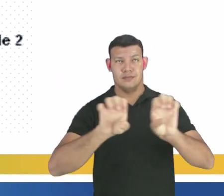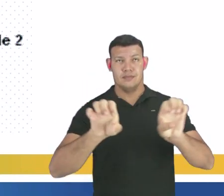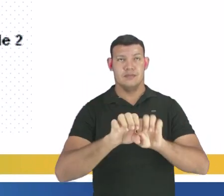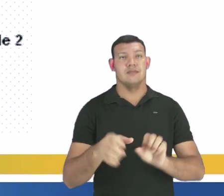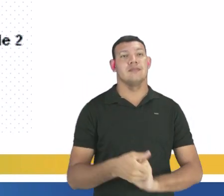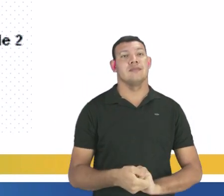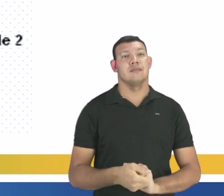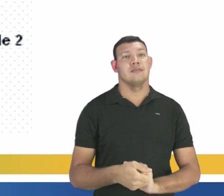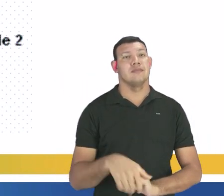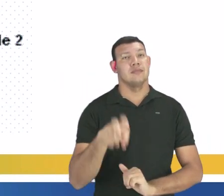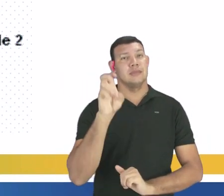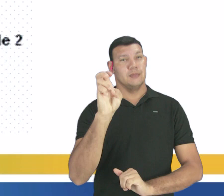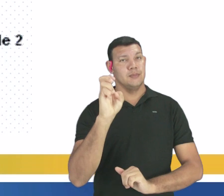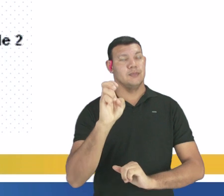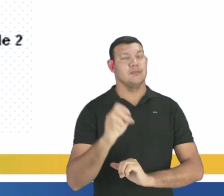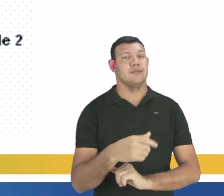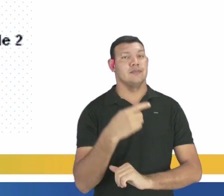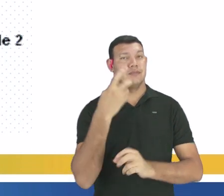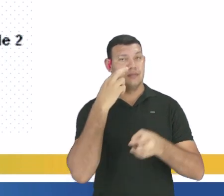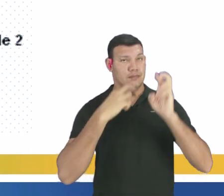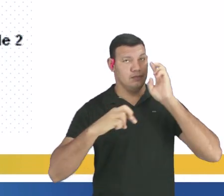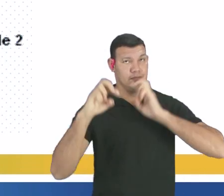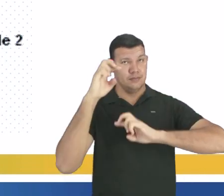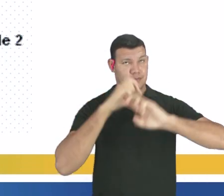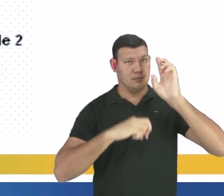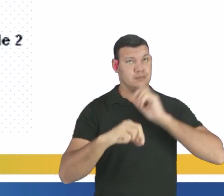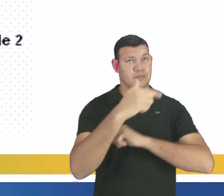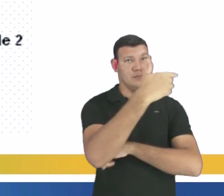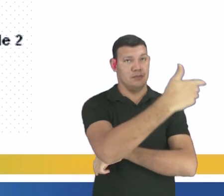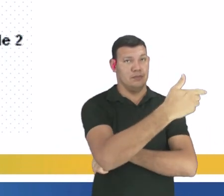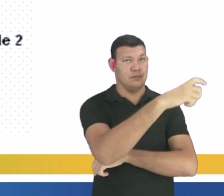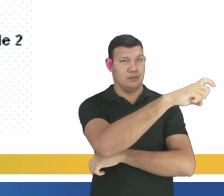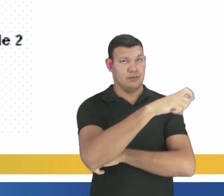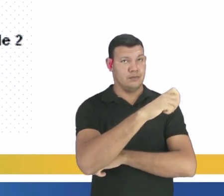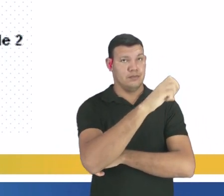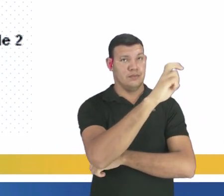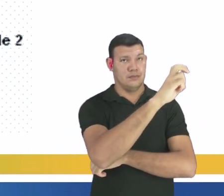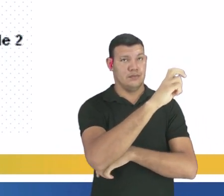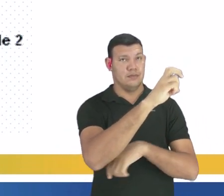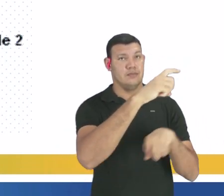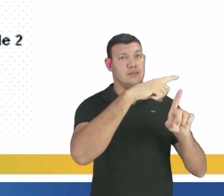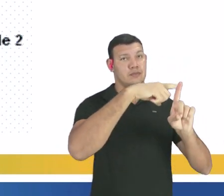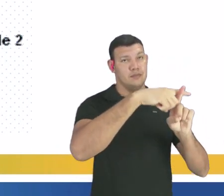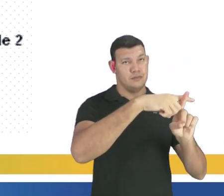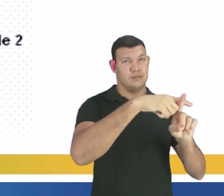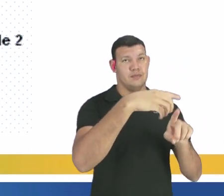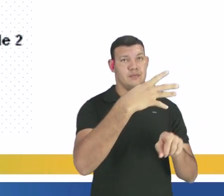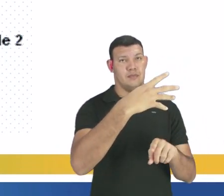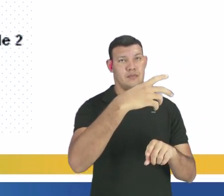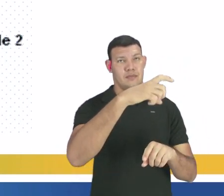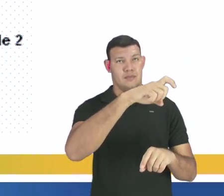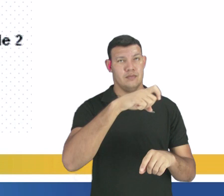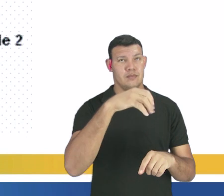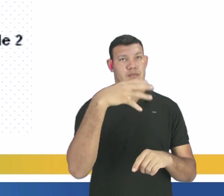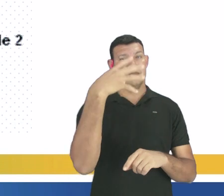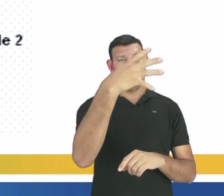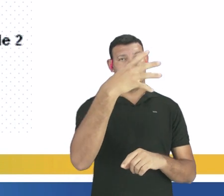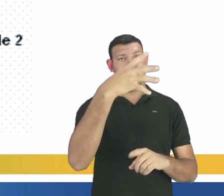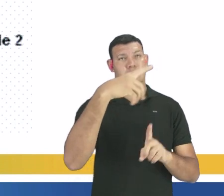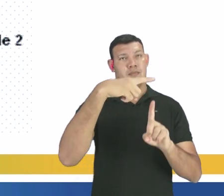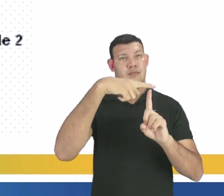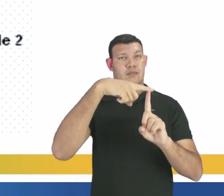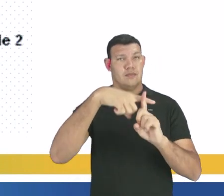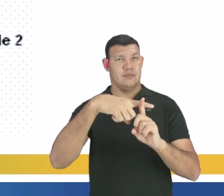grau 5. Então, observe aí que ela está da seguinte maneira: 2x à quinta mais 4x à